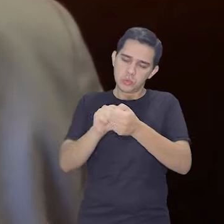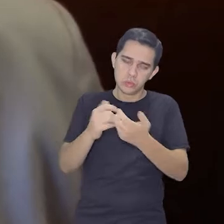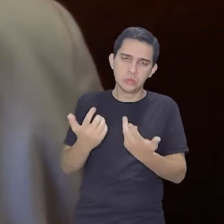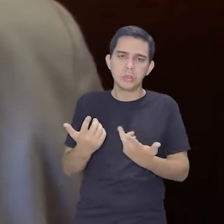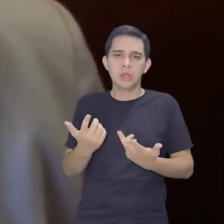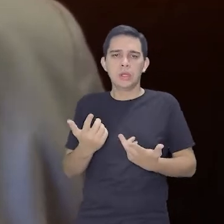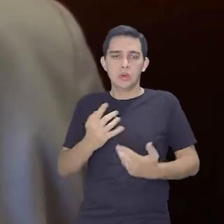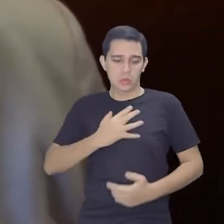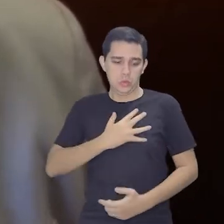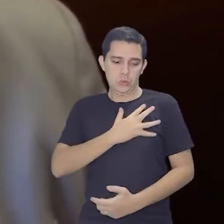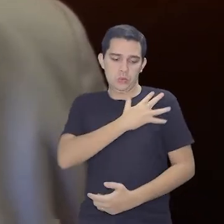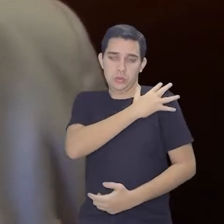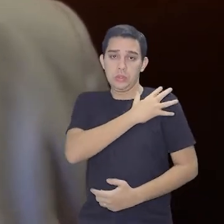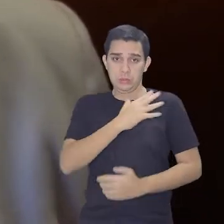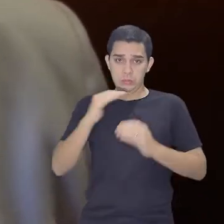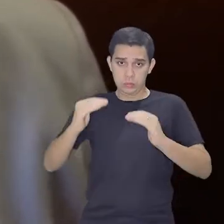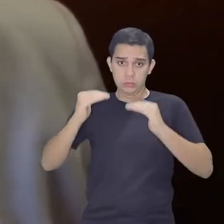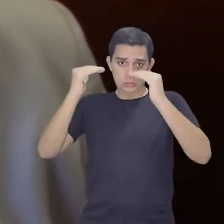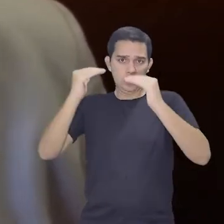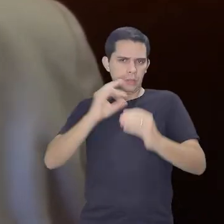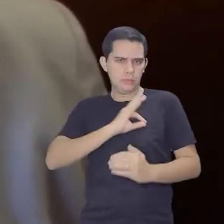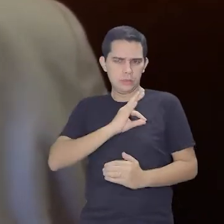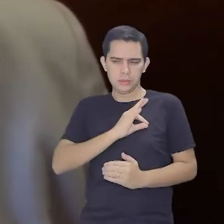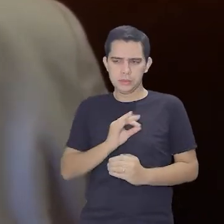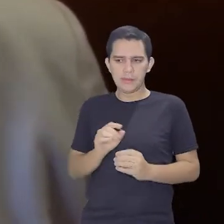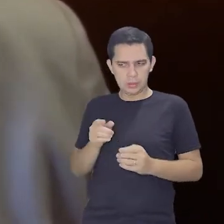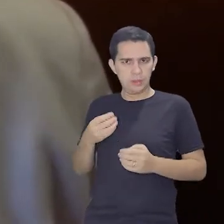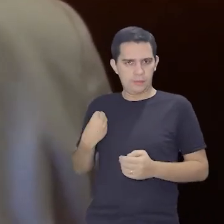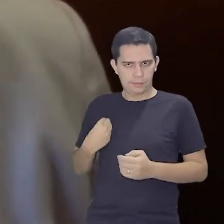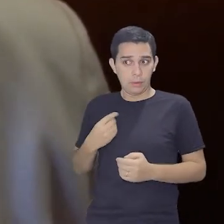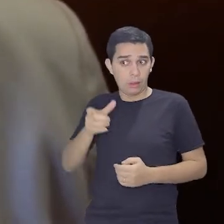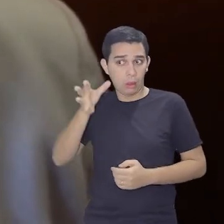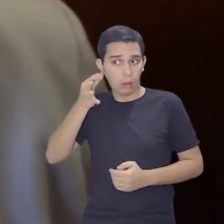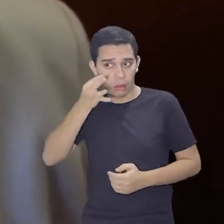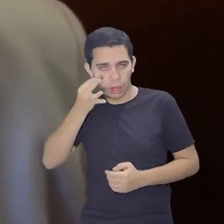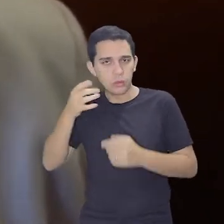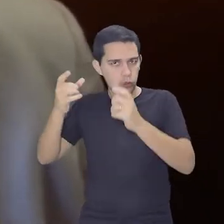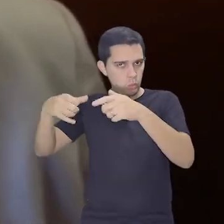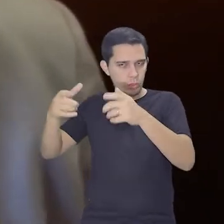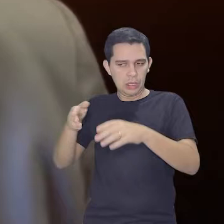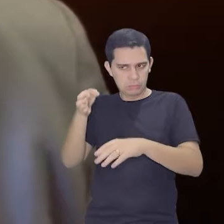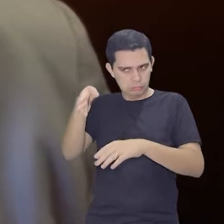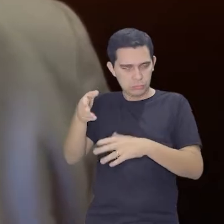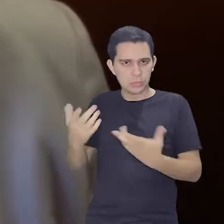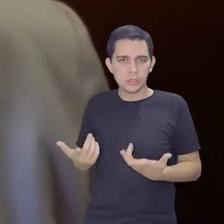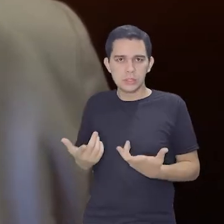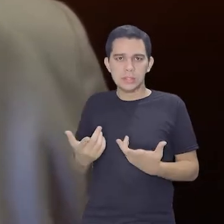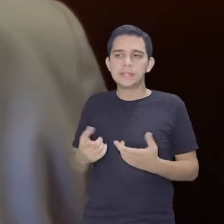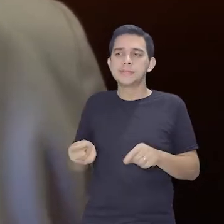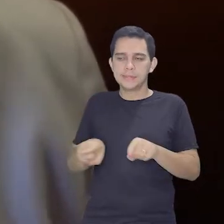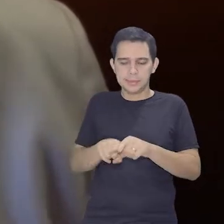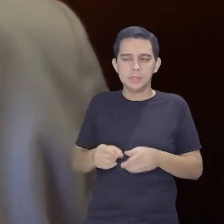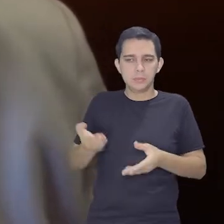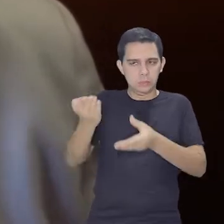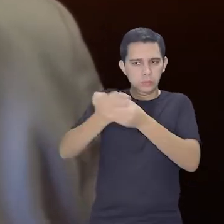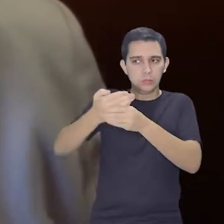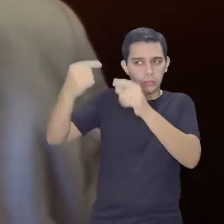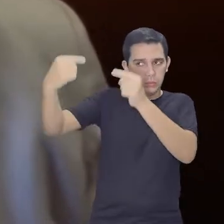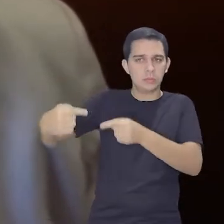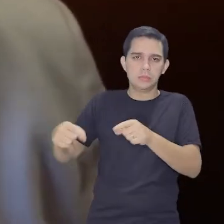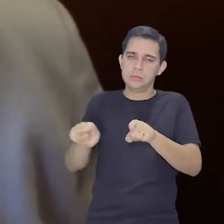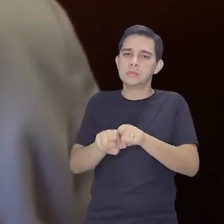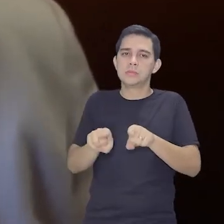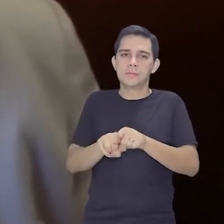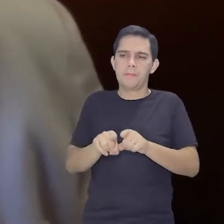que estava no local e que foi denunciado com base na omissão penalmente relevante. Então, a